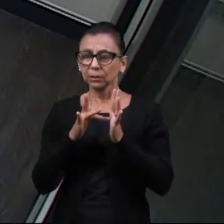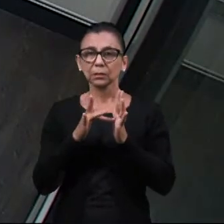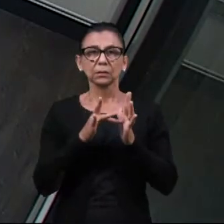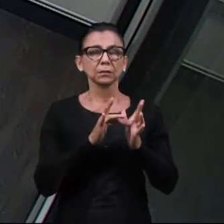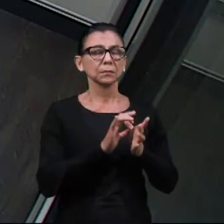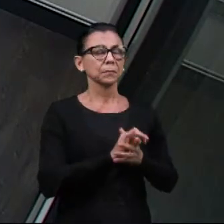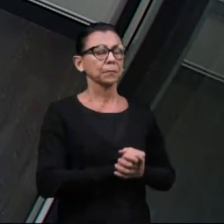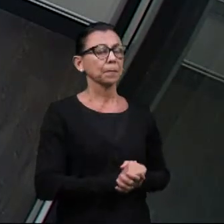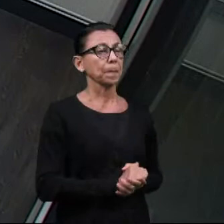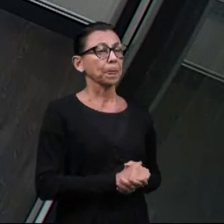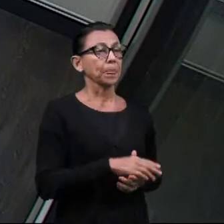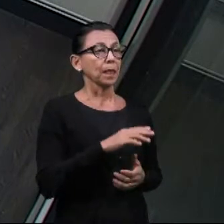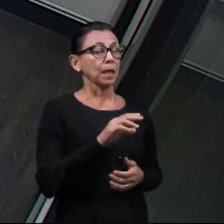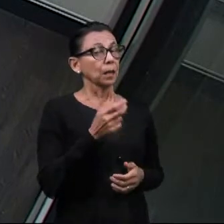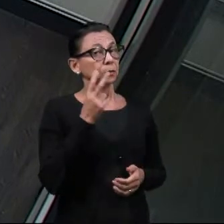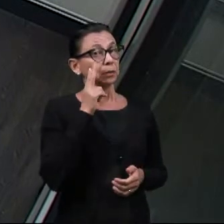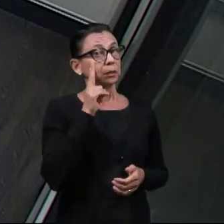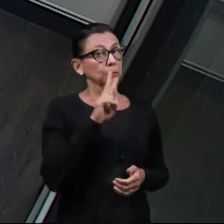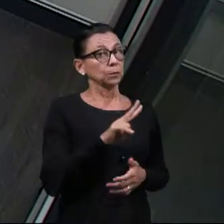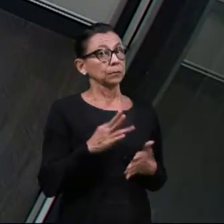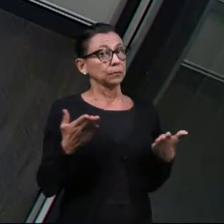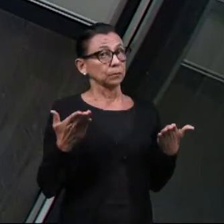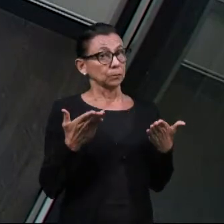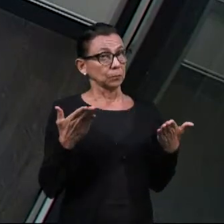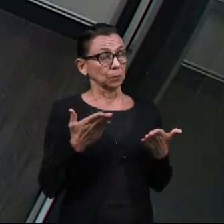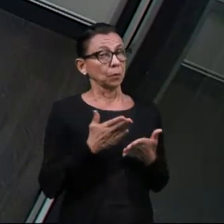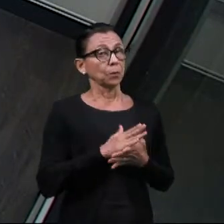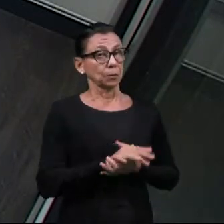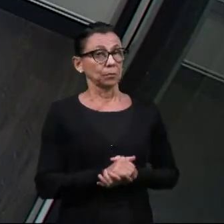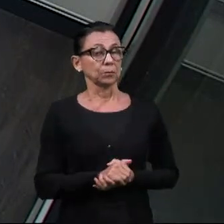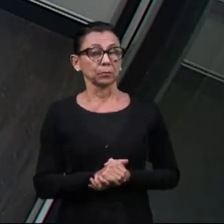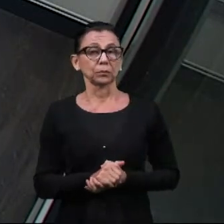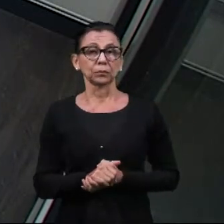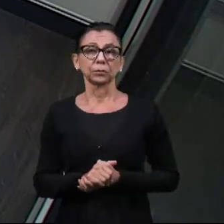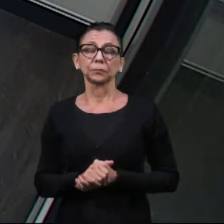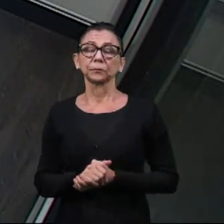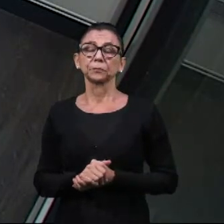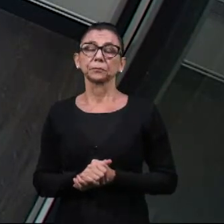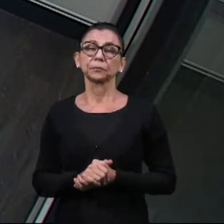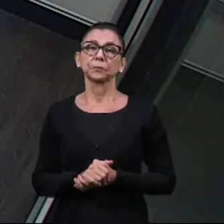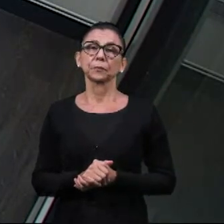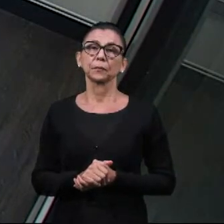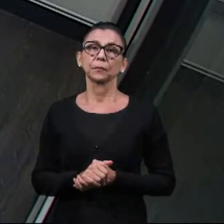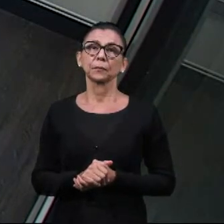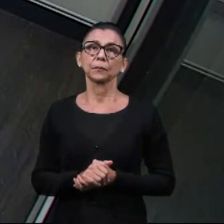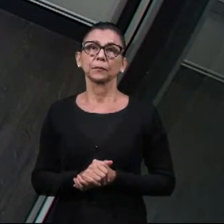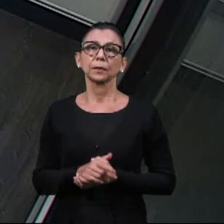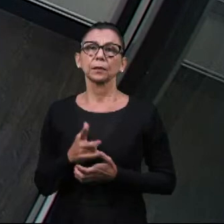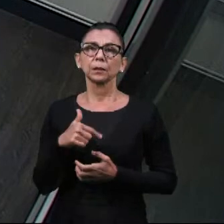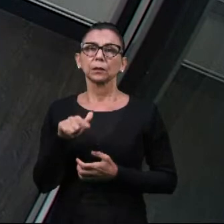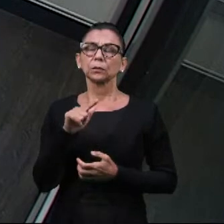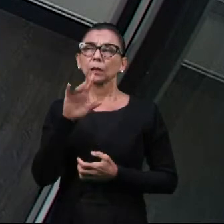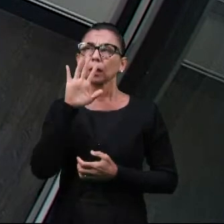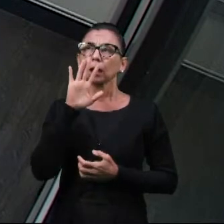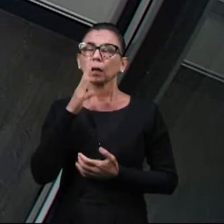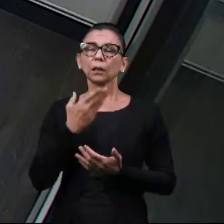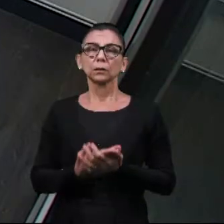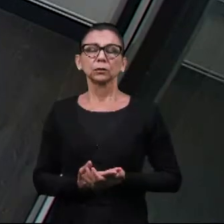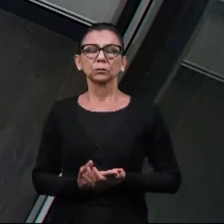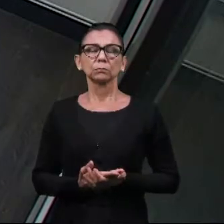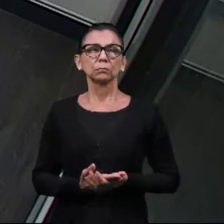visto hoje e desfrutado, né, com os nossos irmãos, uma coisa que nos encanta é a